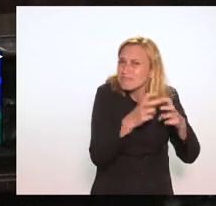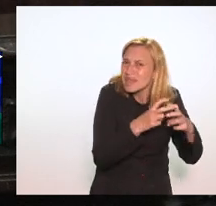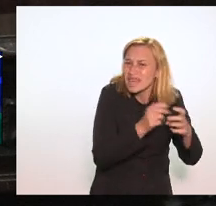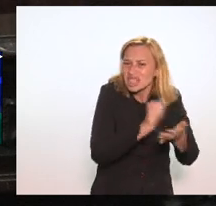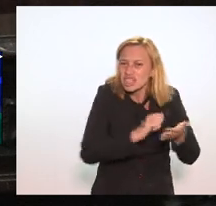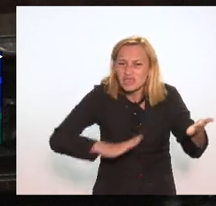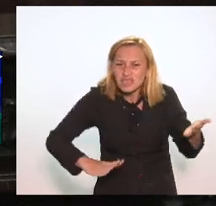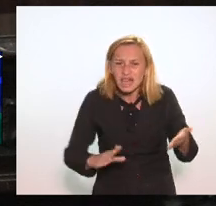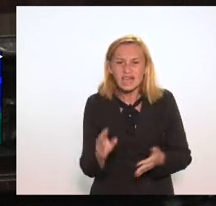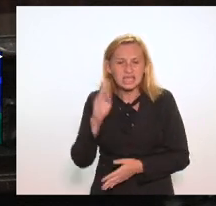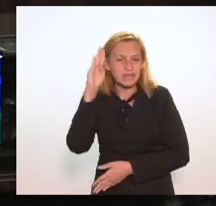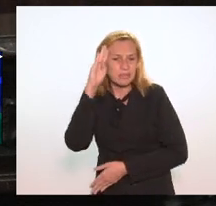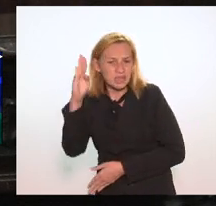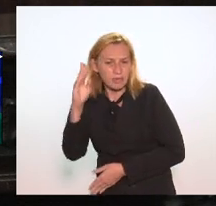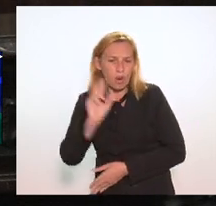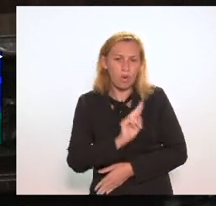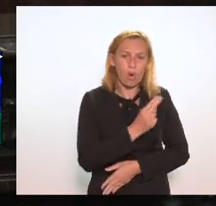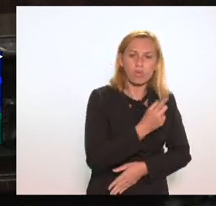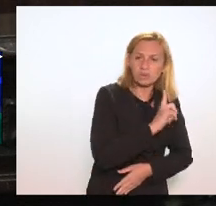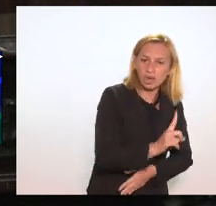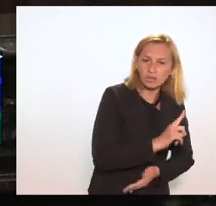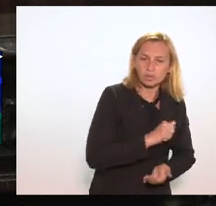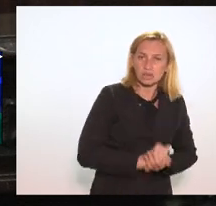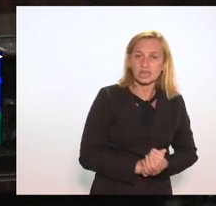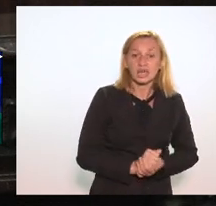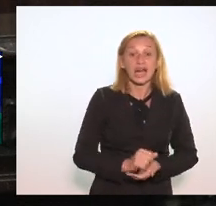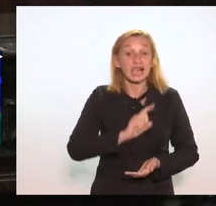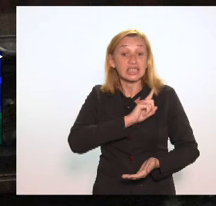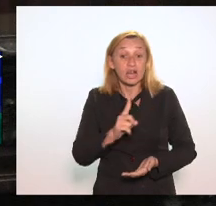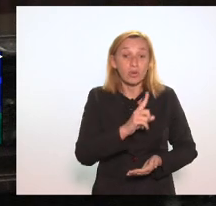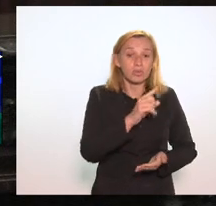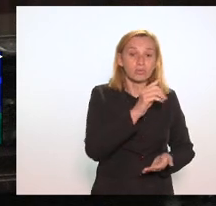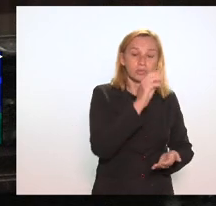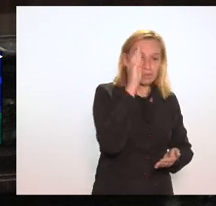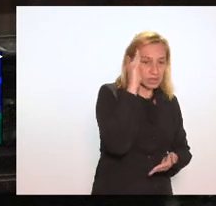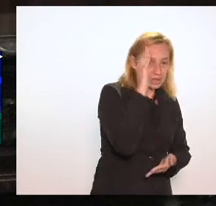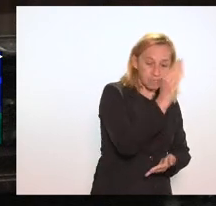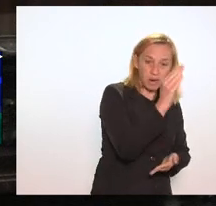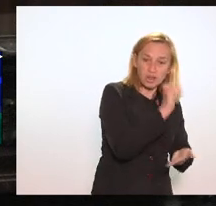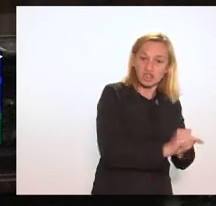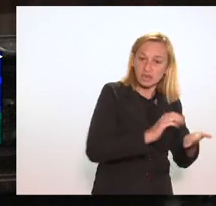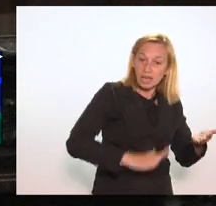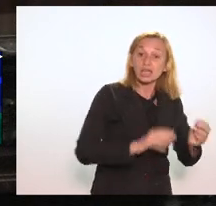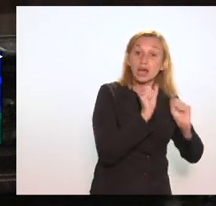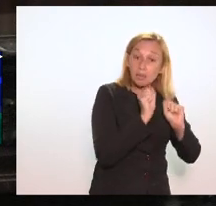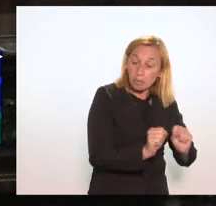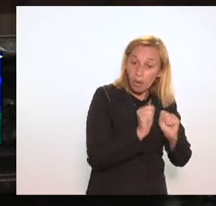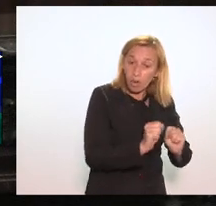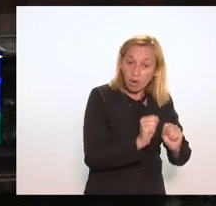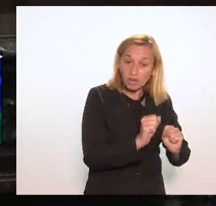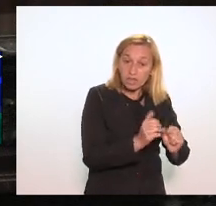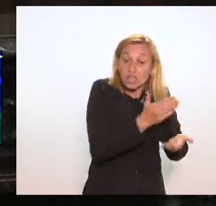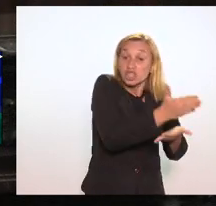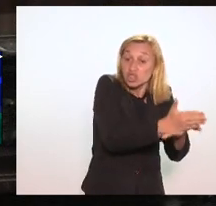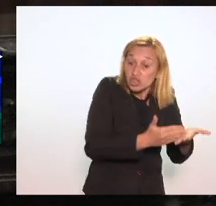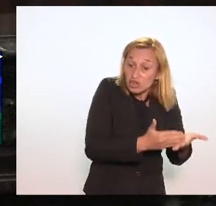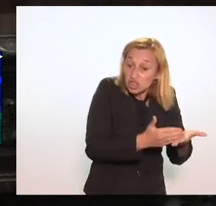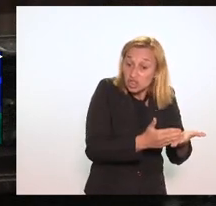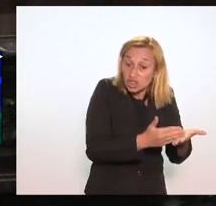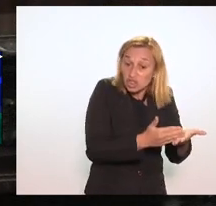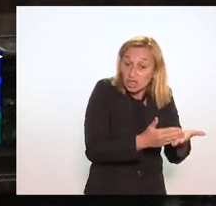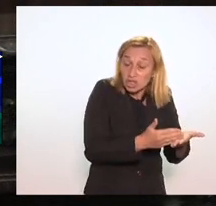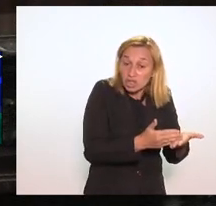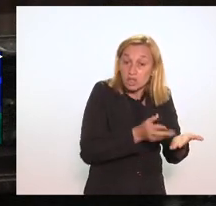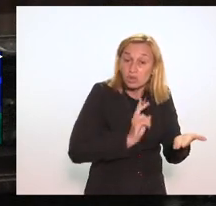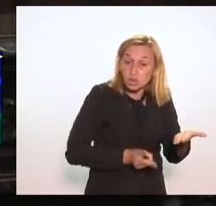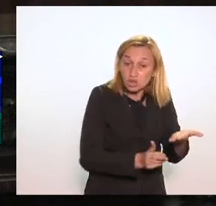atividades essenciais e não essenciais mas não essenciais podem ser subdivididas e pode